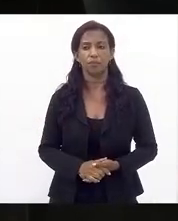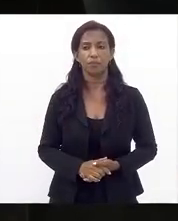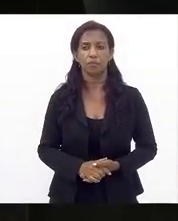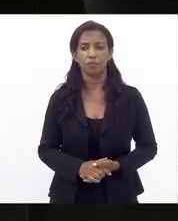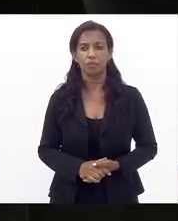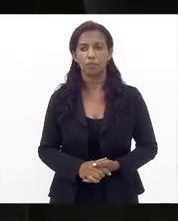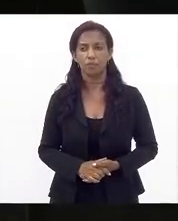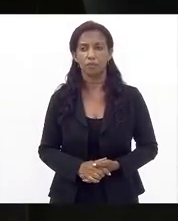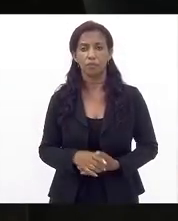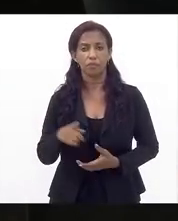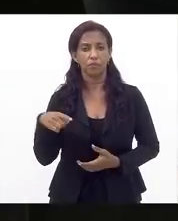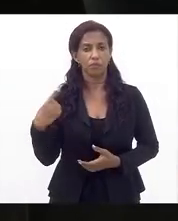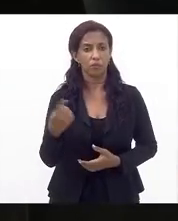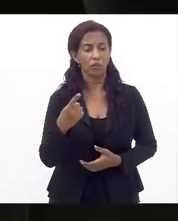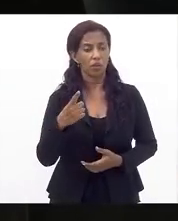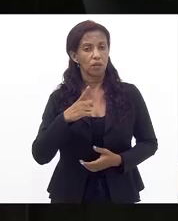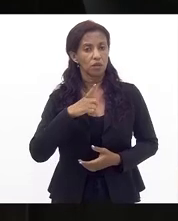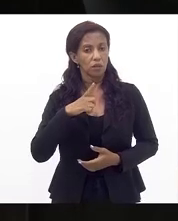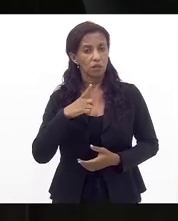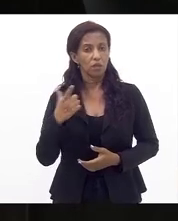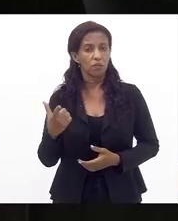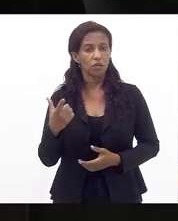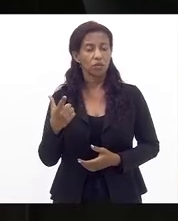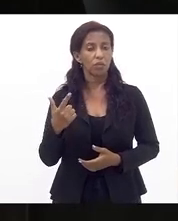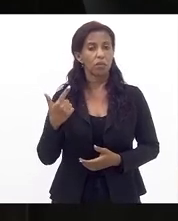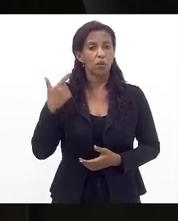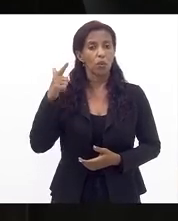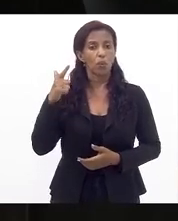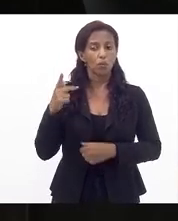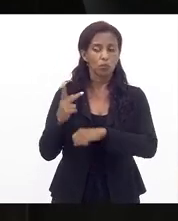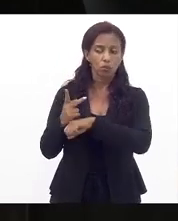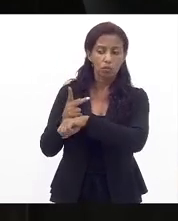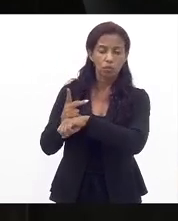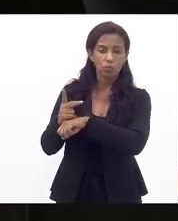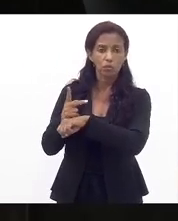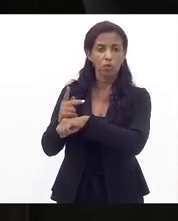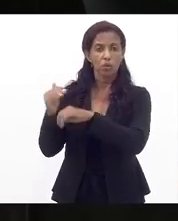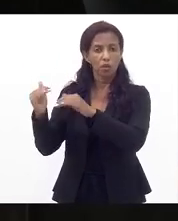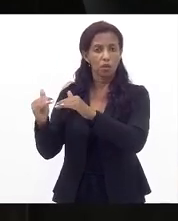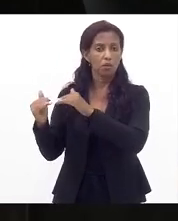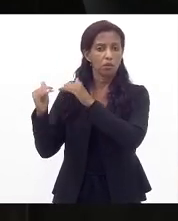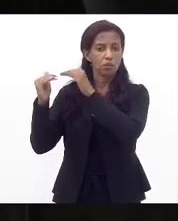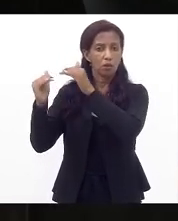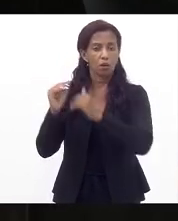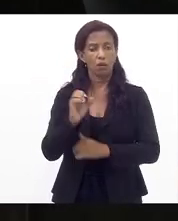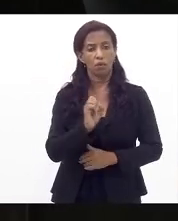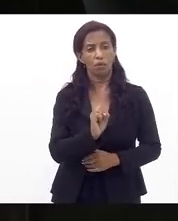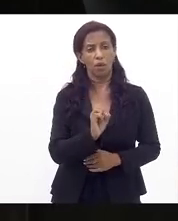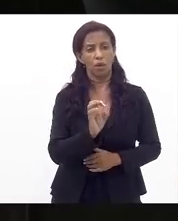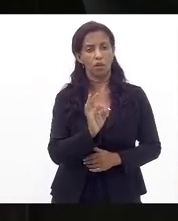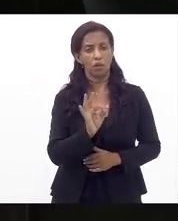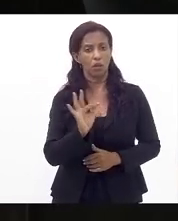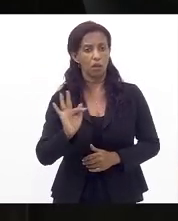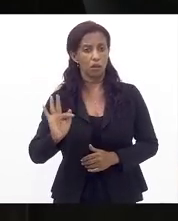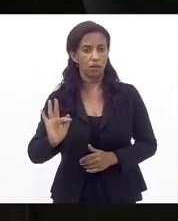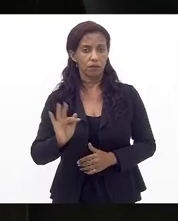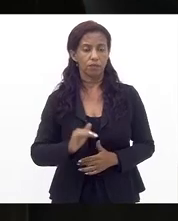atos e nós temos também uma outra Instância recorrer O que é o Supremo Tribunal Federal